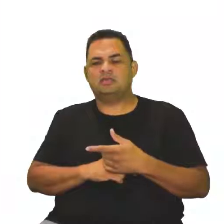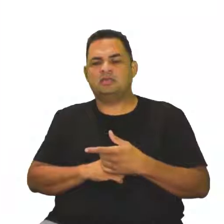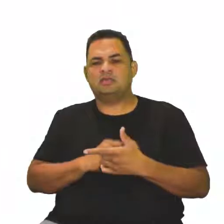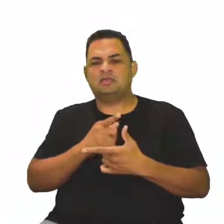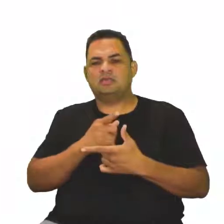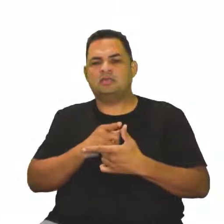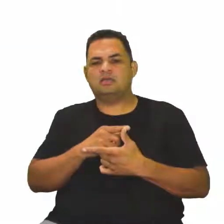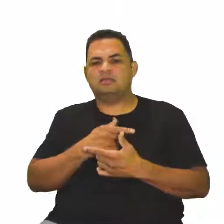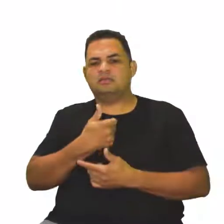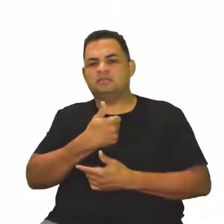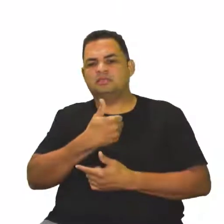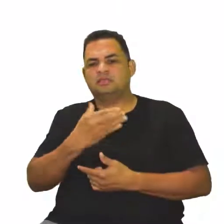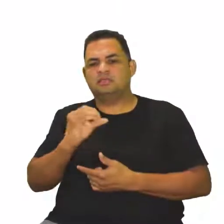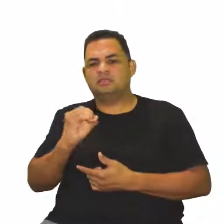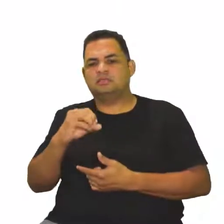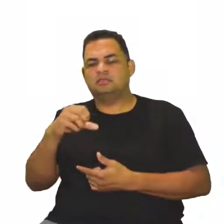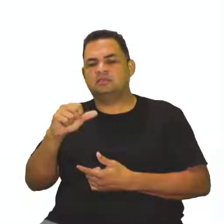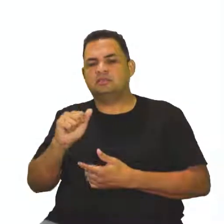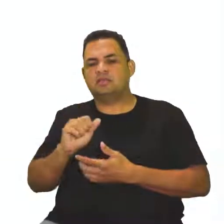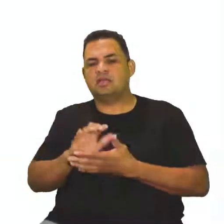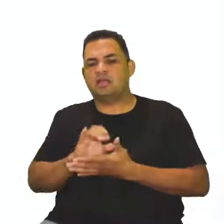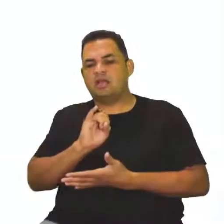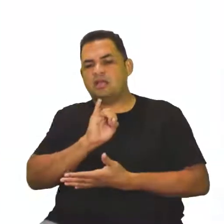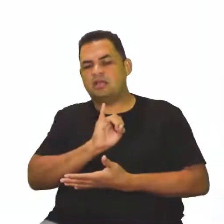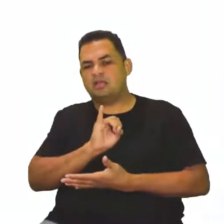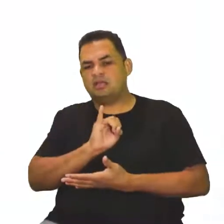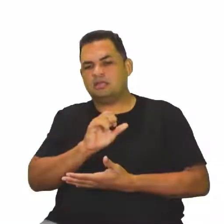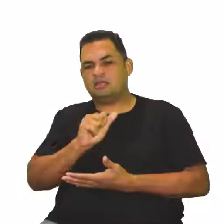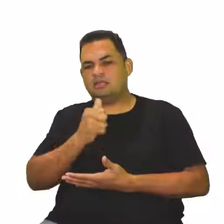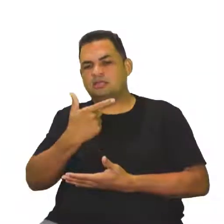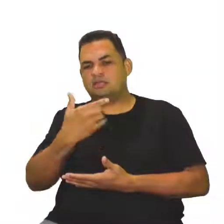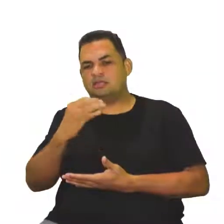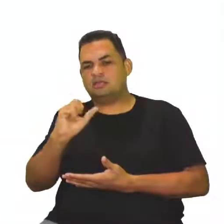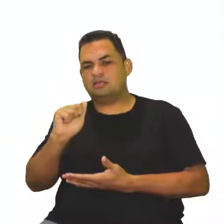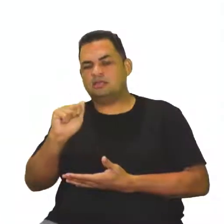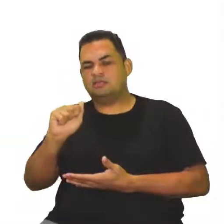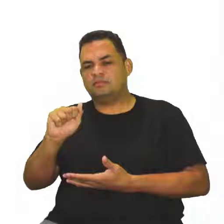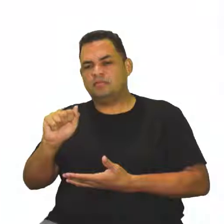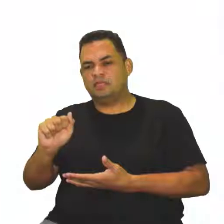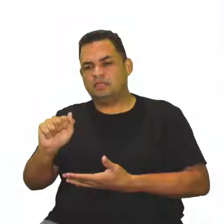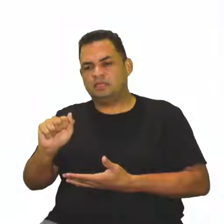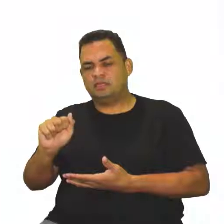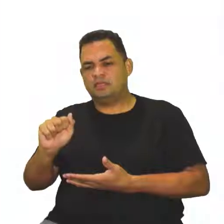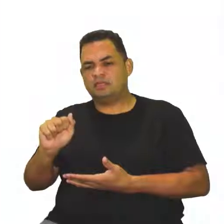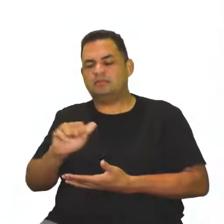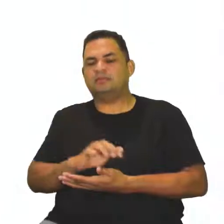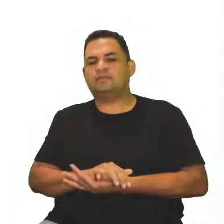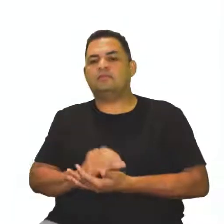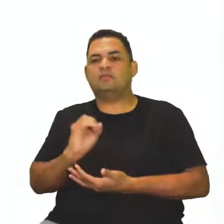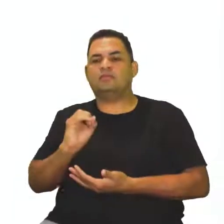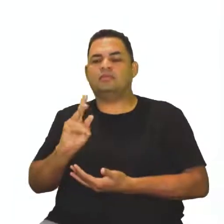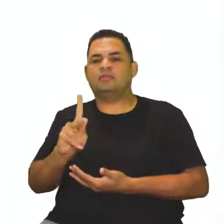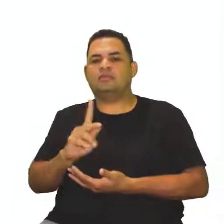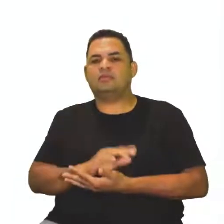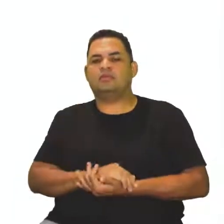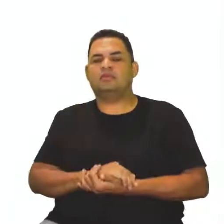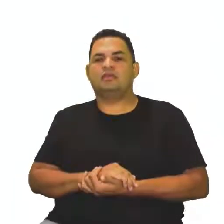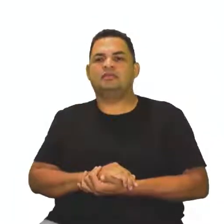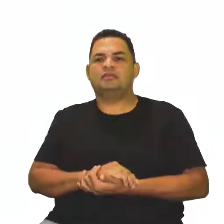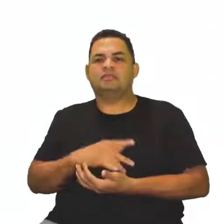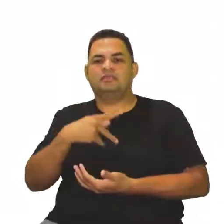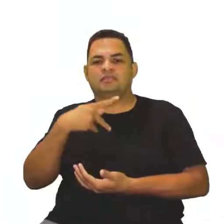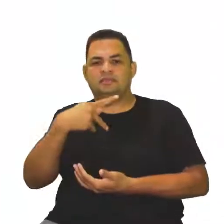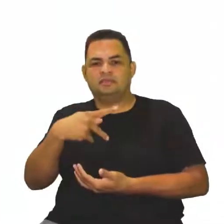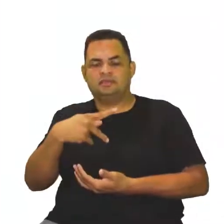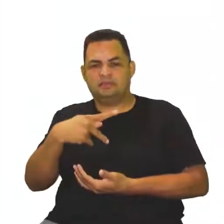é 10. Então, a corrente que passa aí, ela é 10 amperes, ok? Então, a